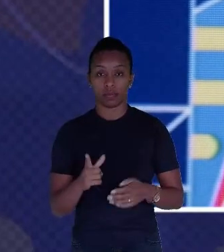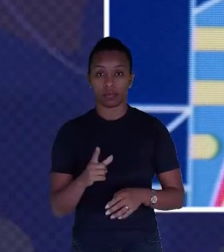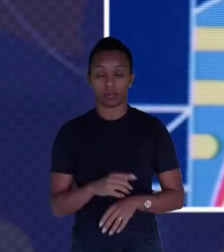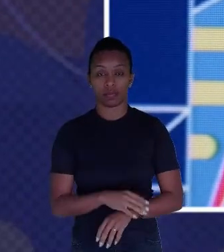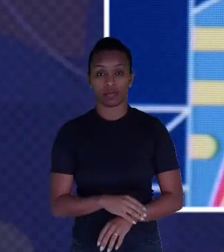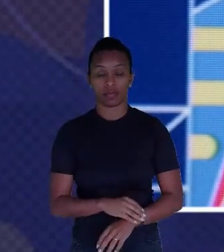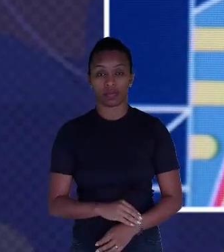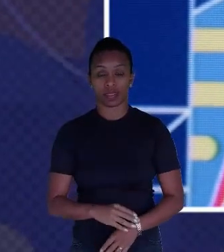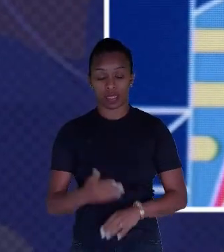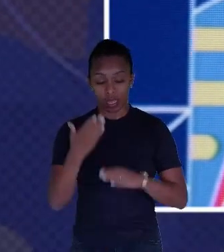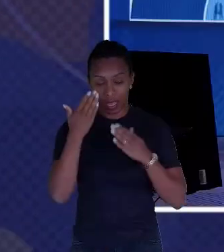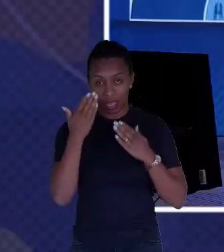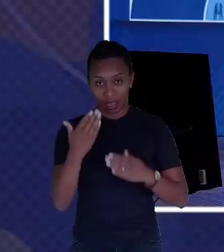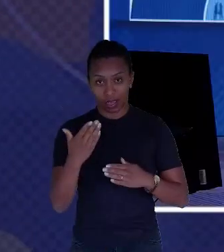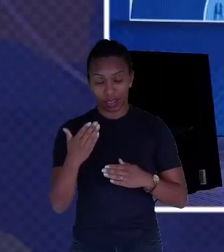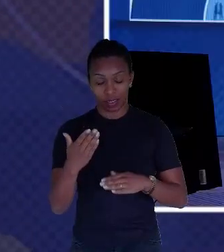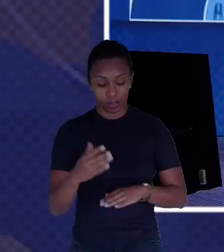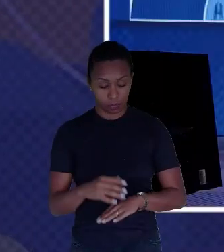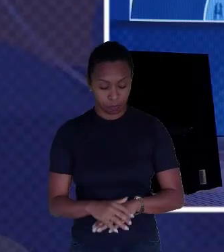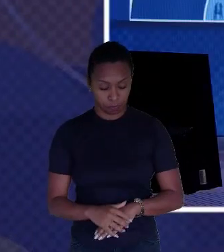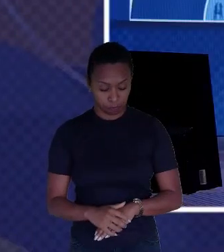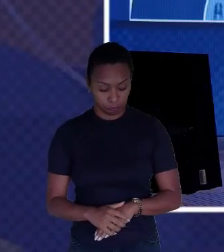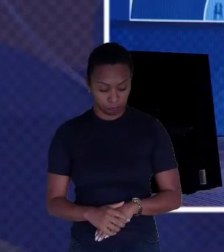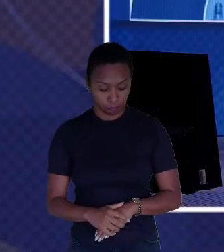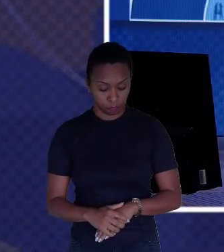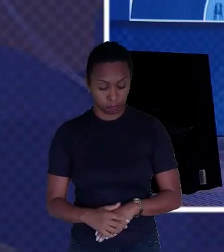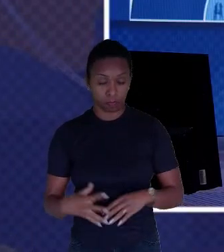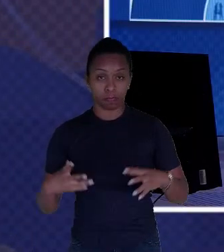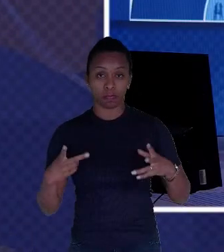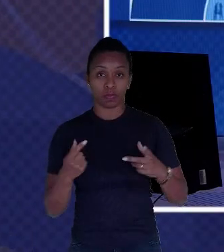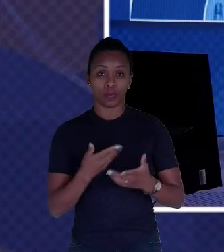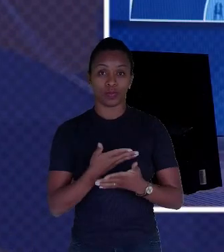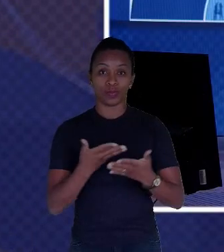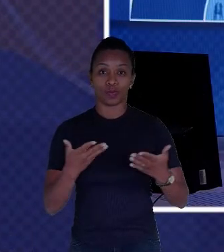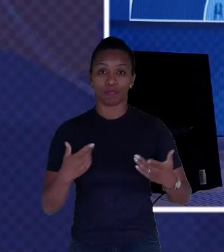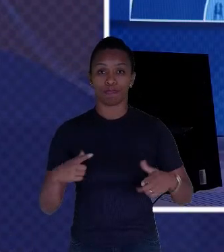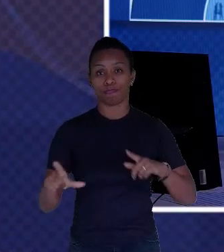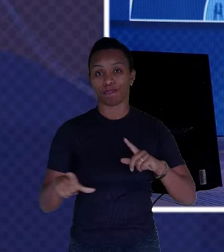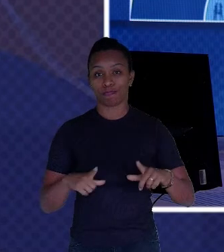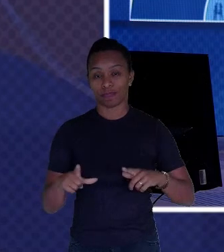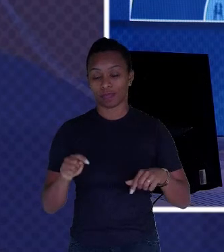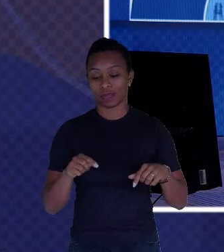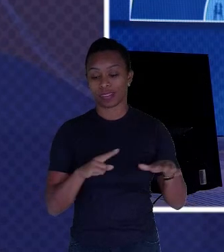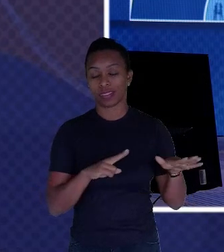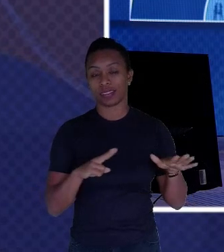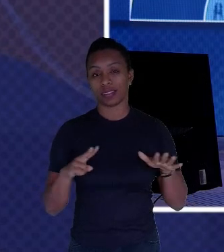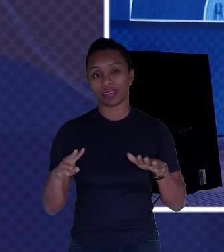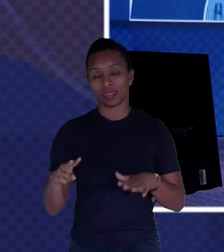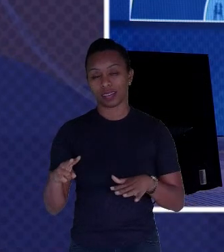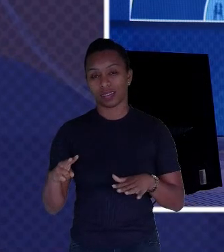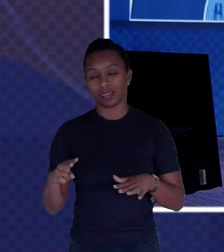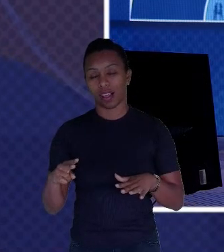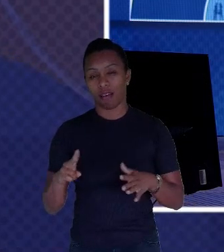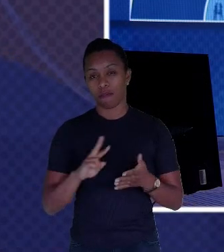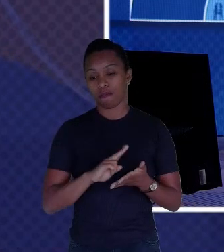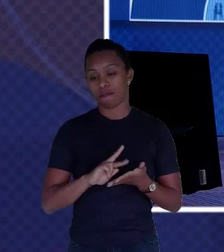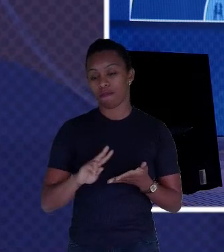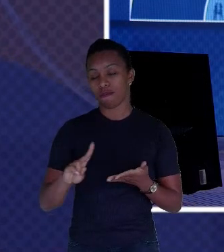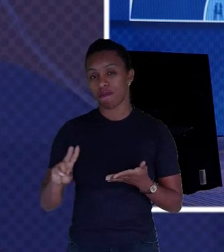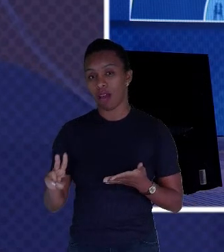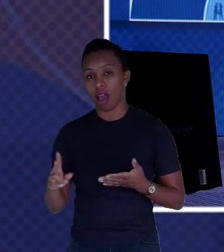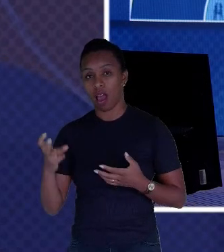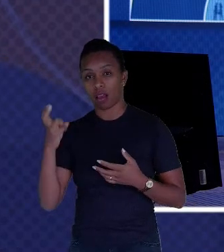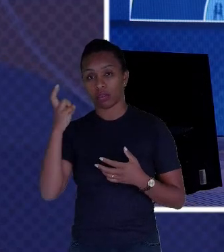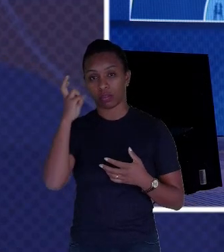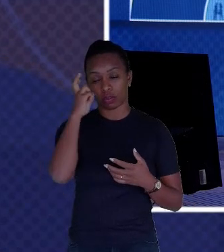tem que ir agradecer é pessoalmente a todos vocês que trabalharam essa semana que foi a mais diversa mais